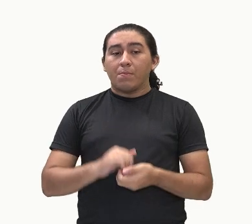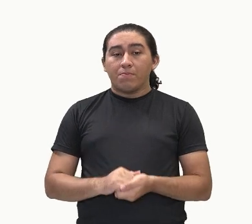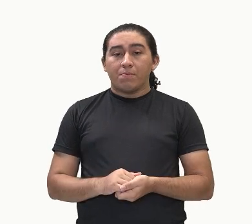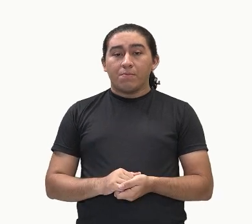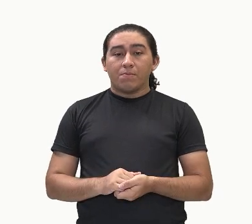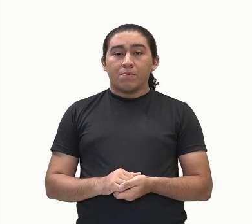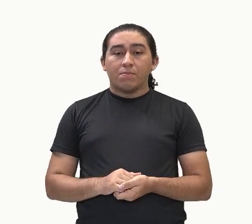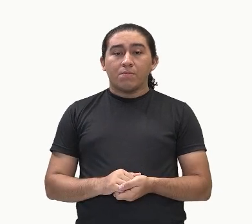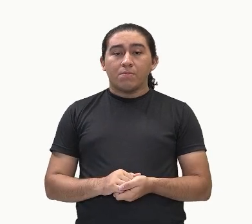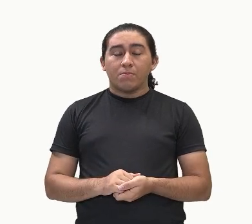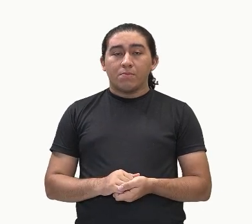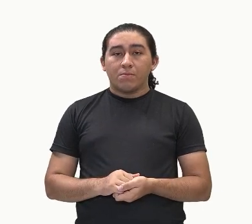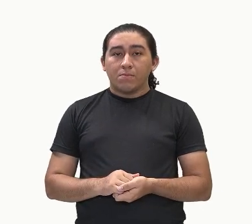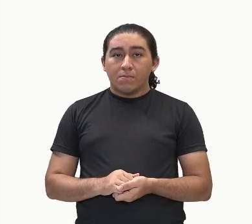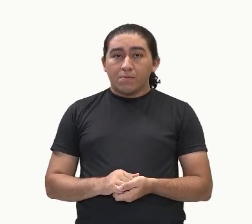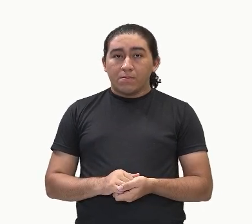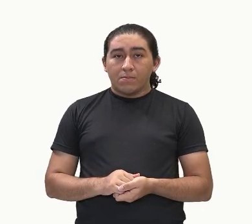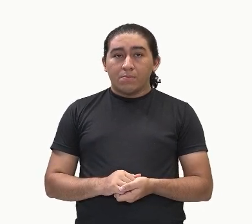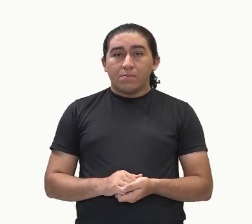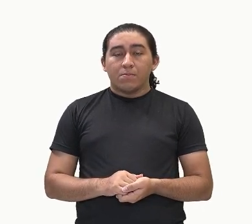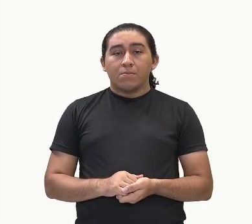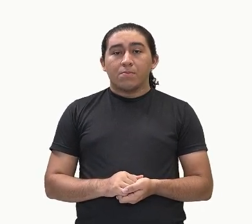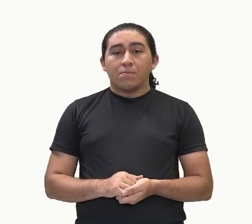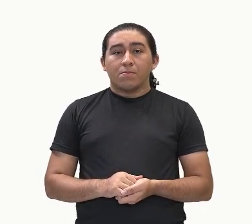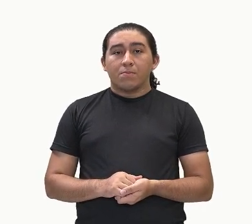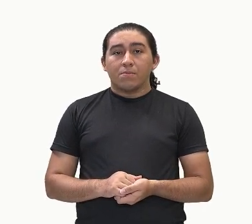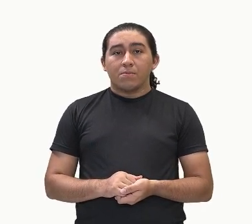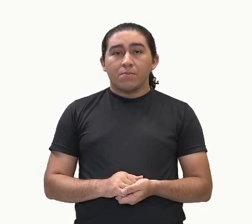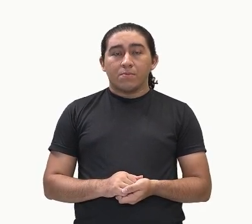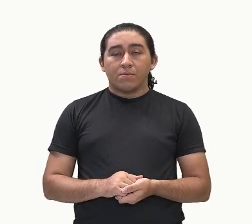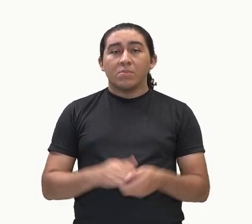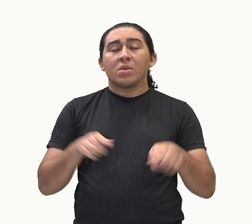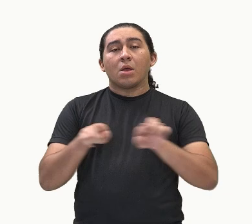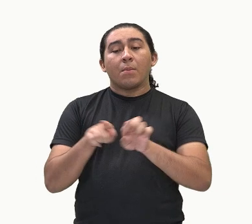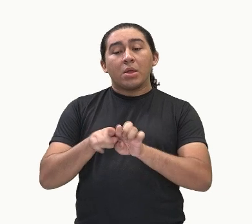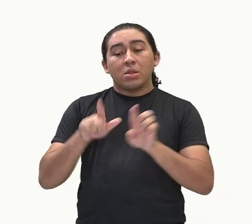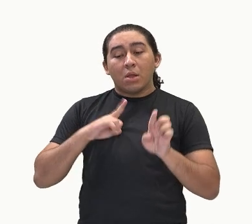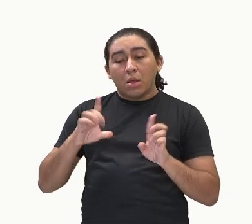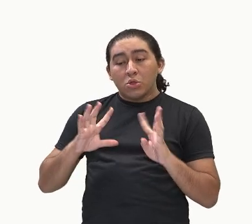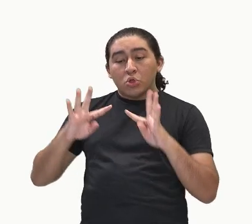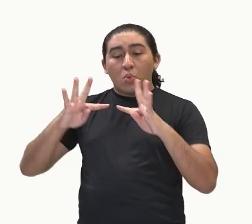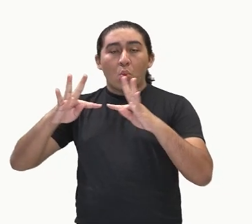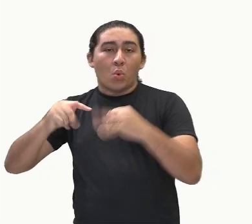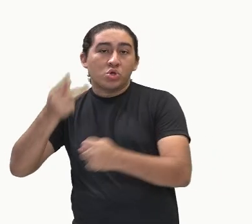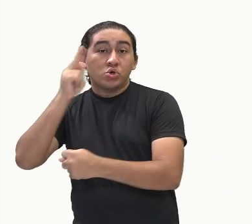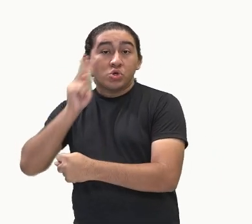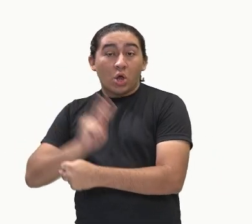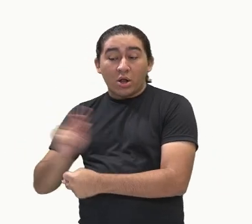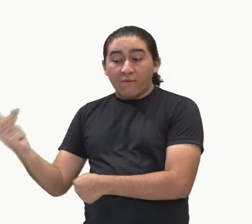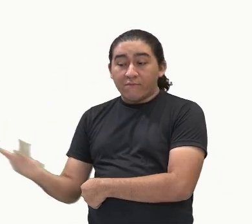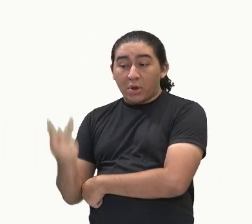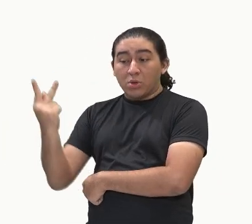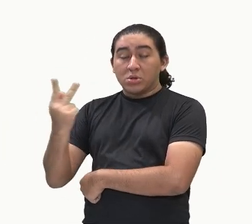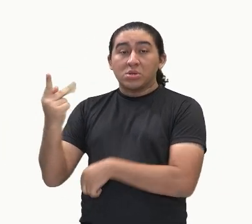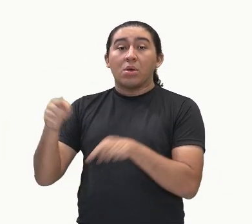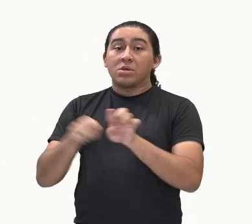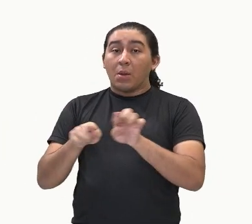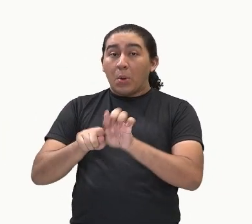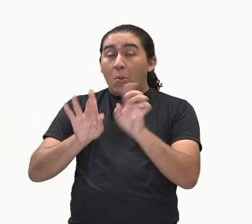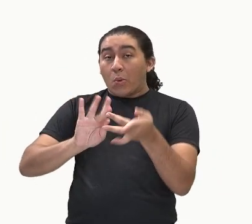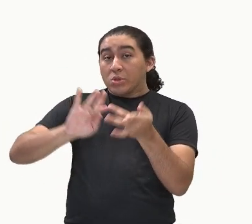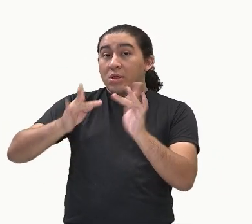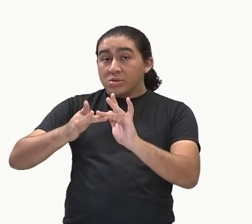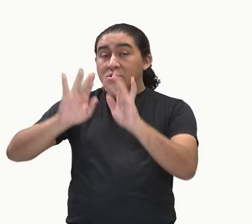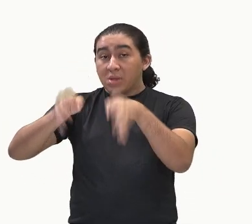vão trazer consigo todo o peso, a valorização, o significado e assim,